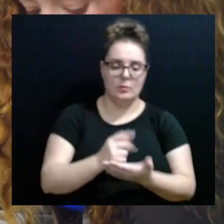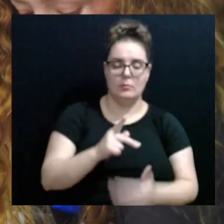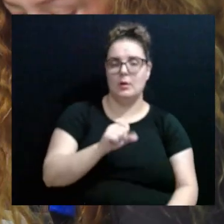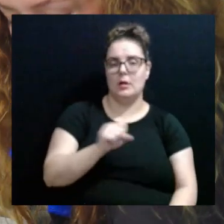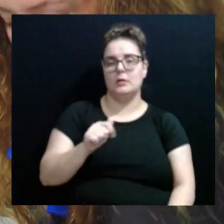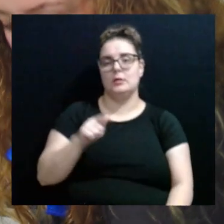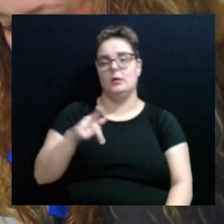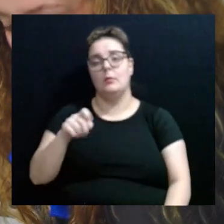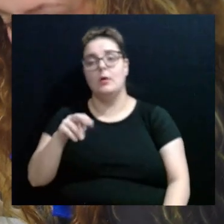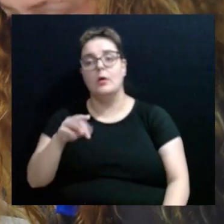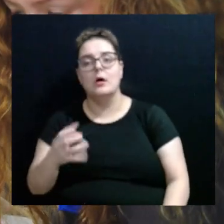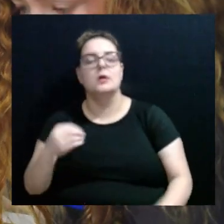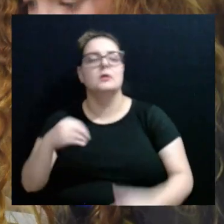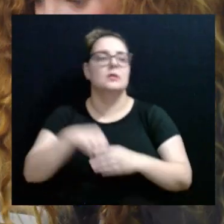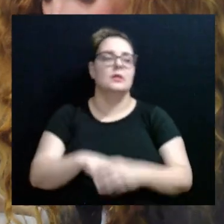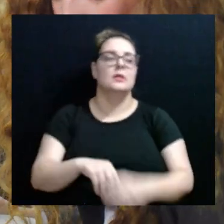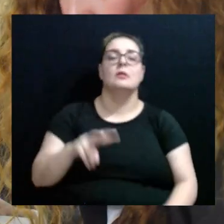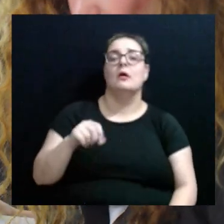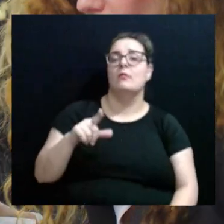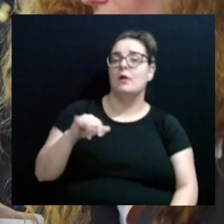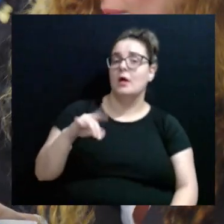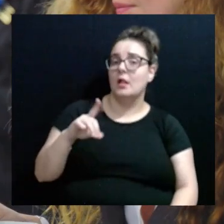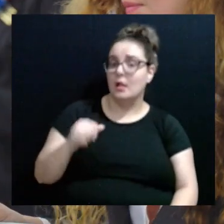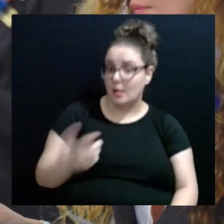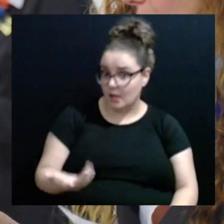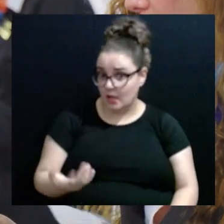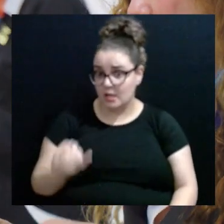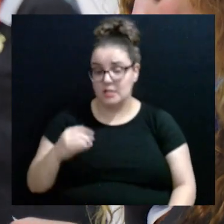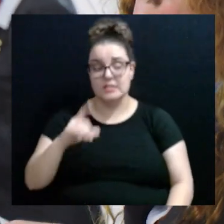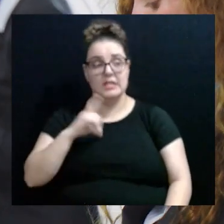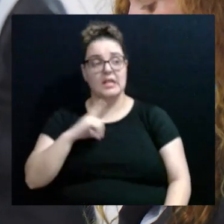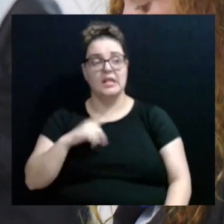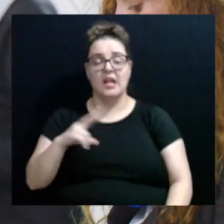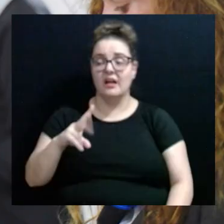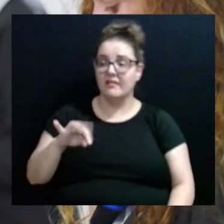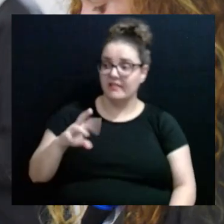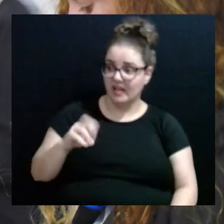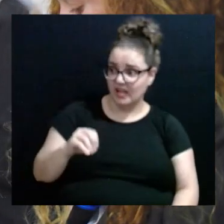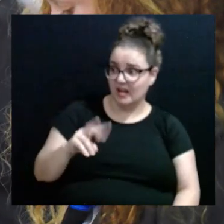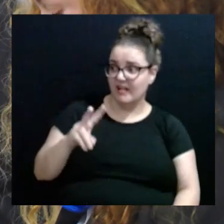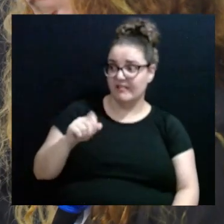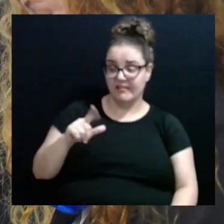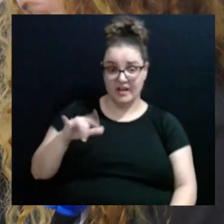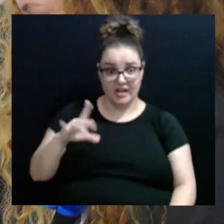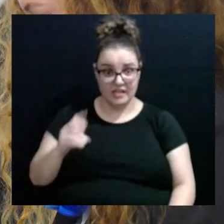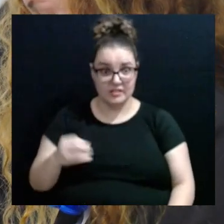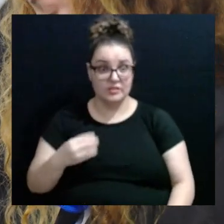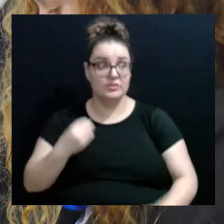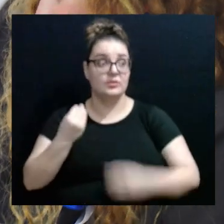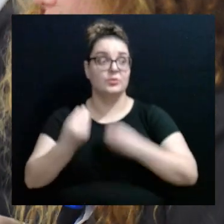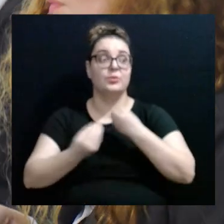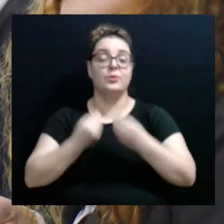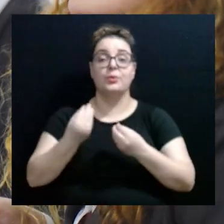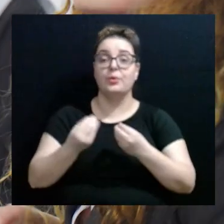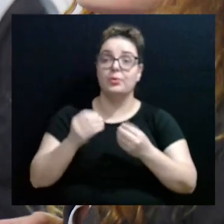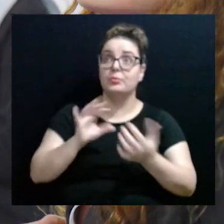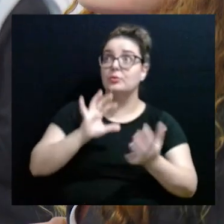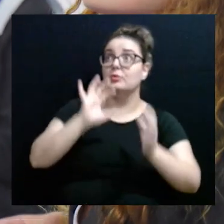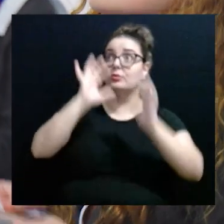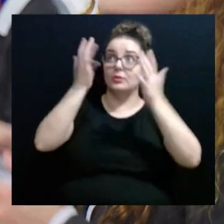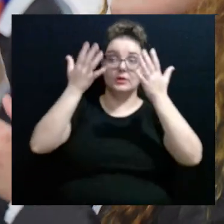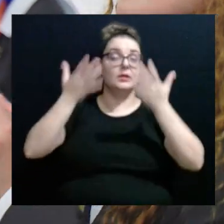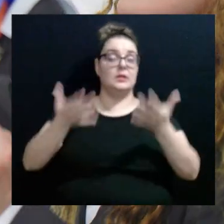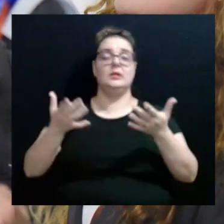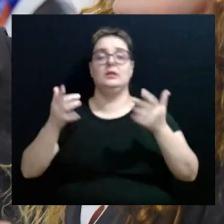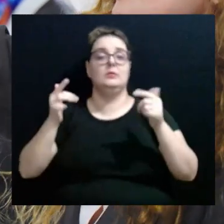seu passaporte, se ele está dentro da validade, se você tem um visto válido, como vai